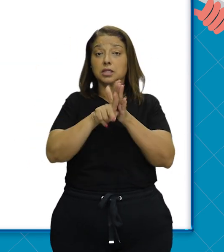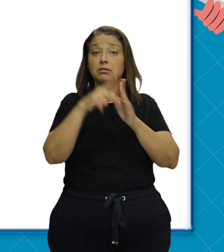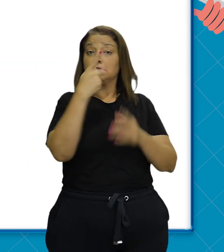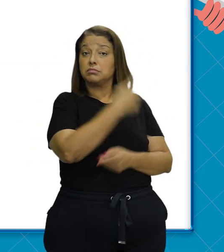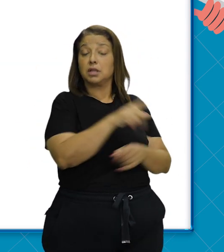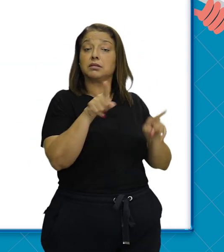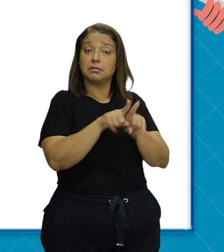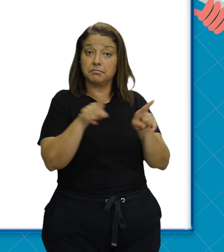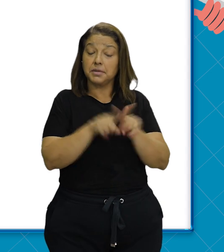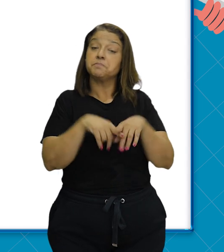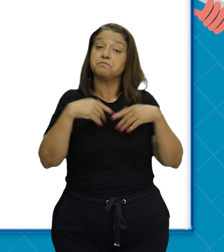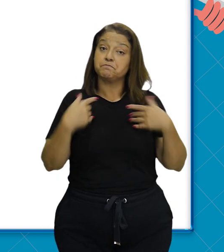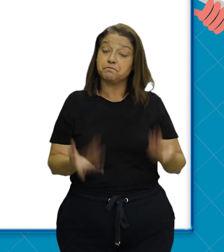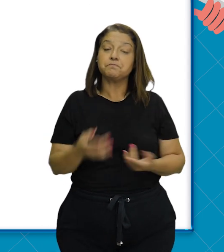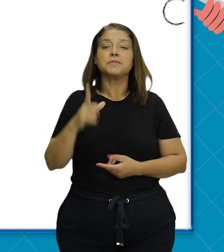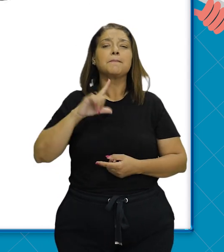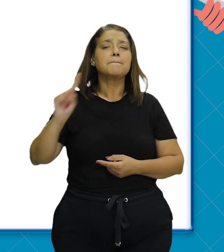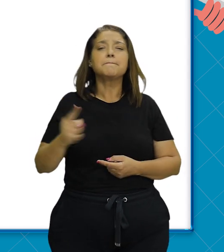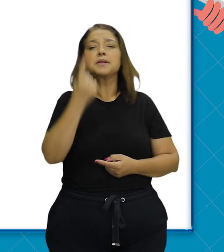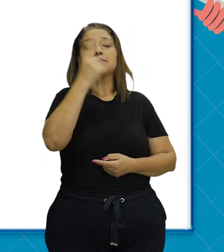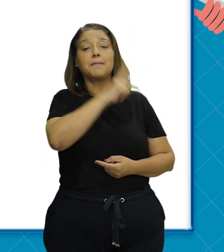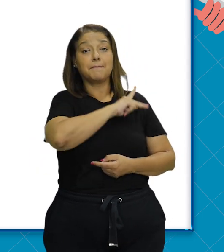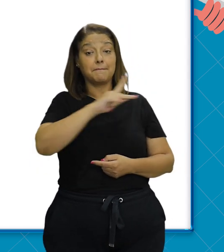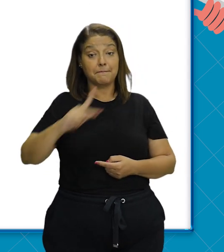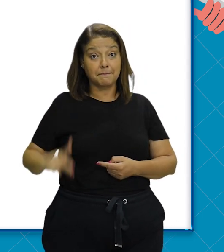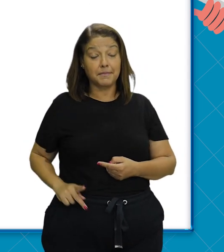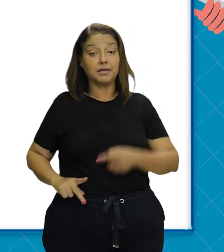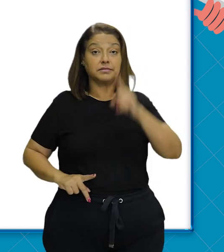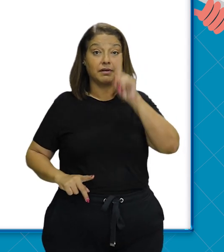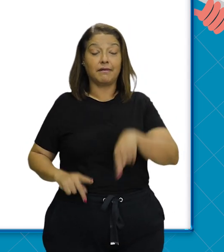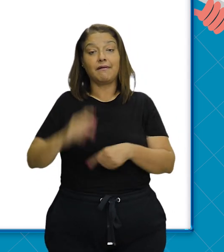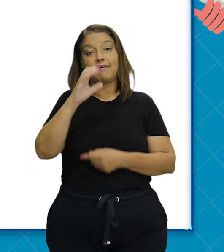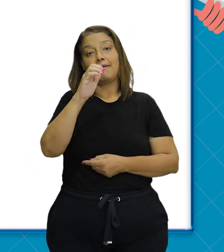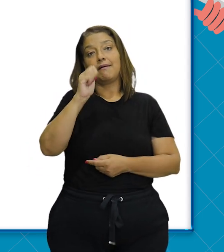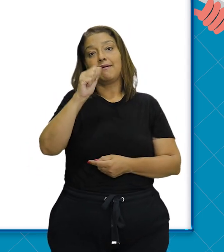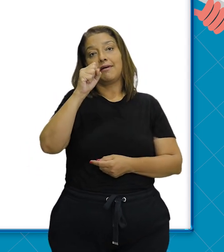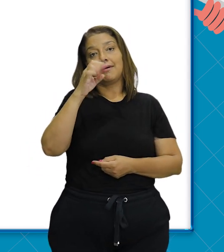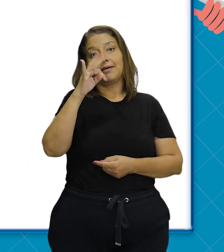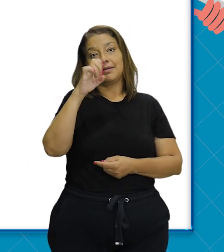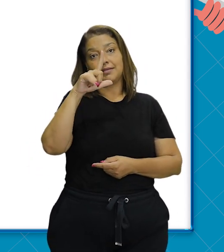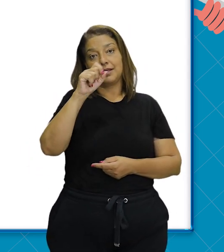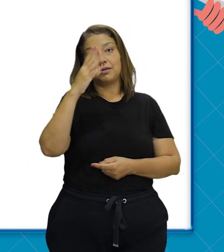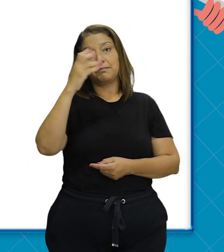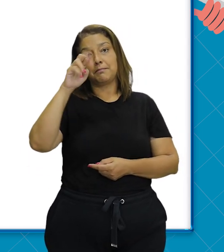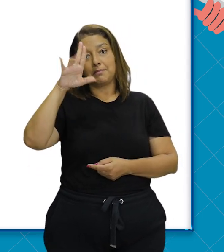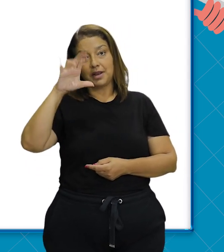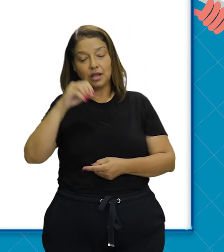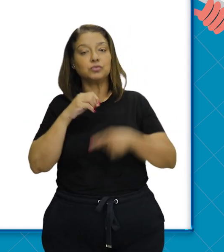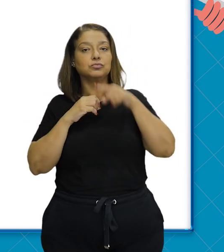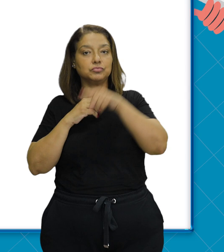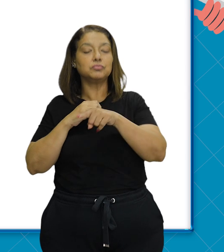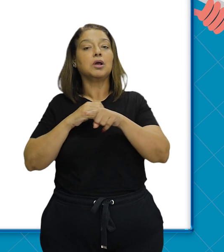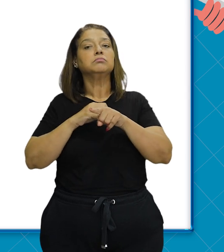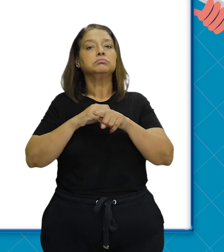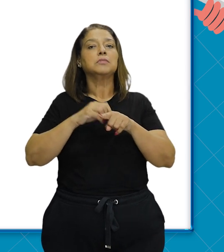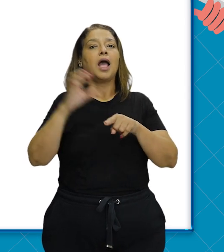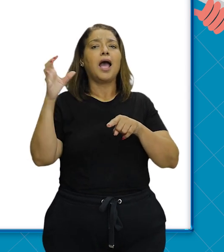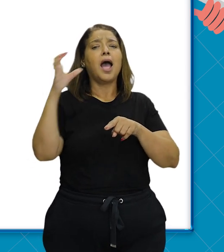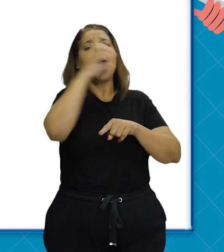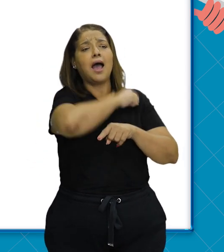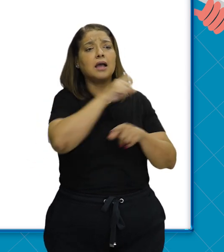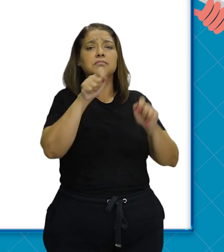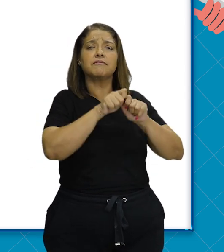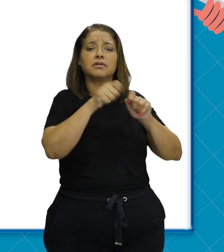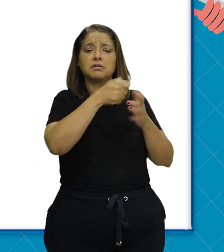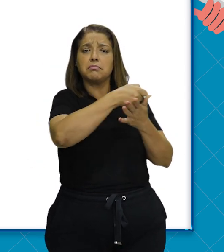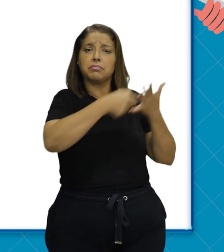nacional. Assim, o primeiro presidente escolhido é o Marechal Castelo Branco. Um ano depois, o cara já mandou outro decreto,